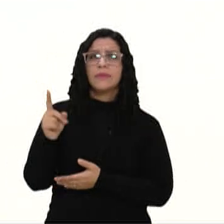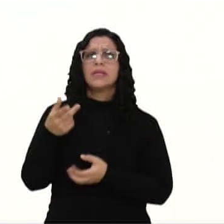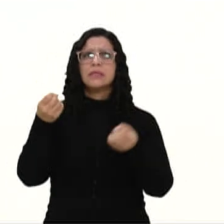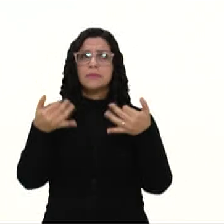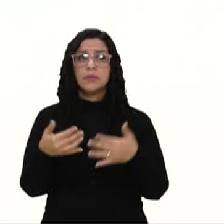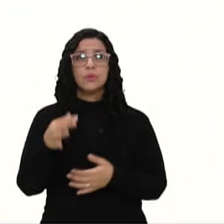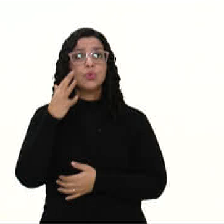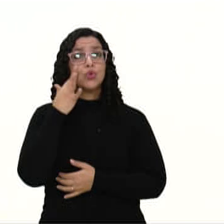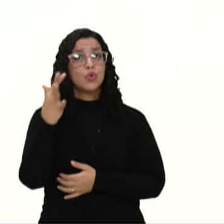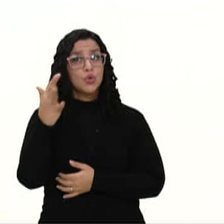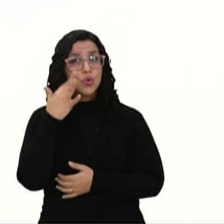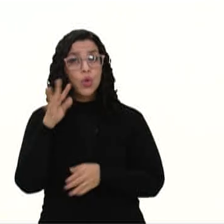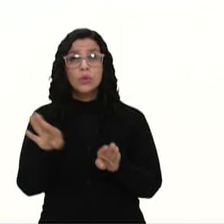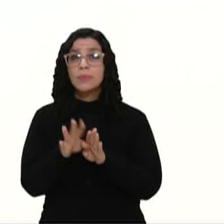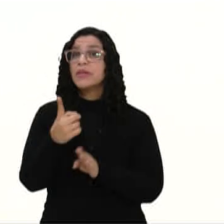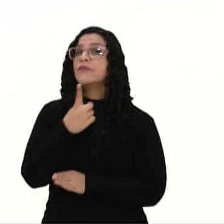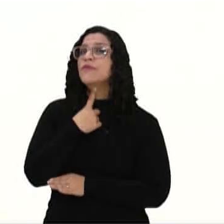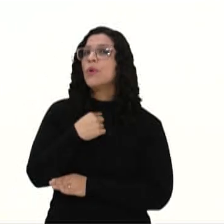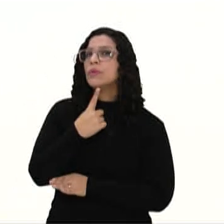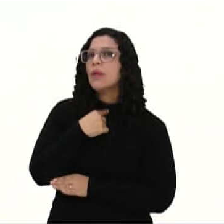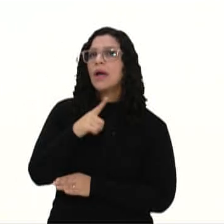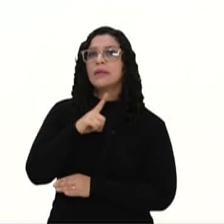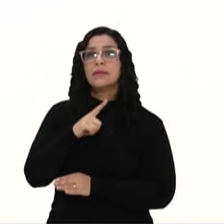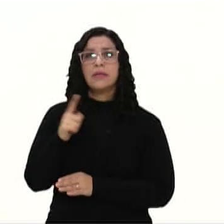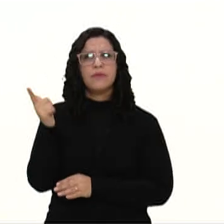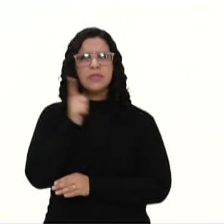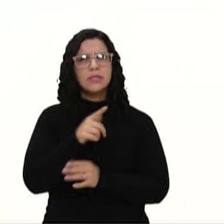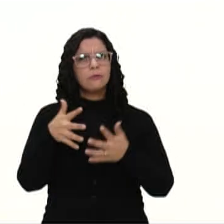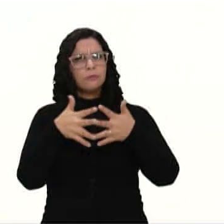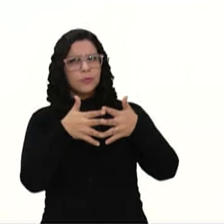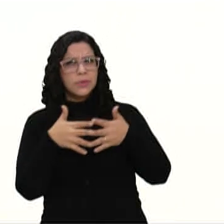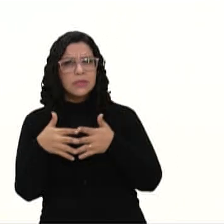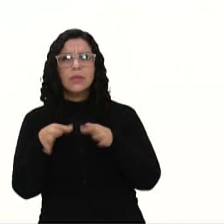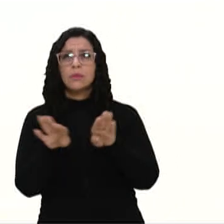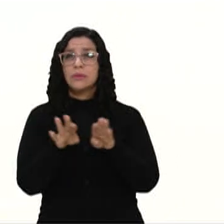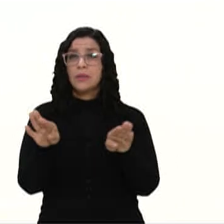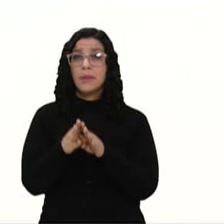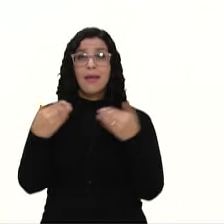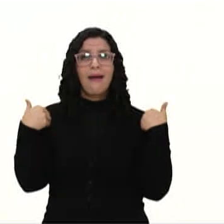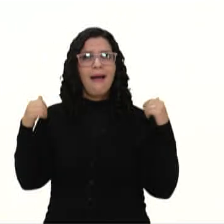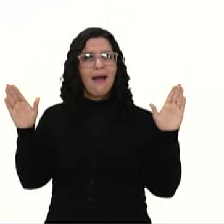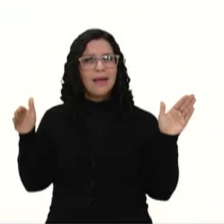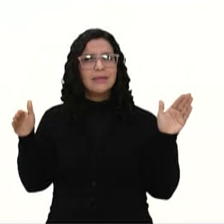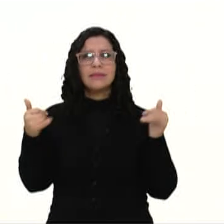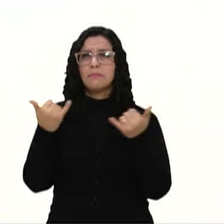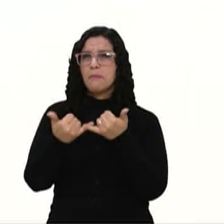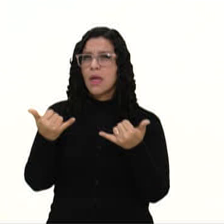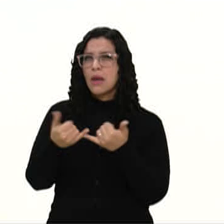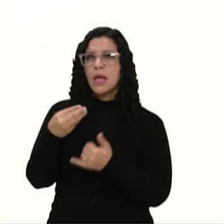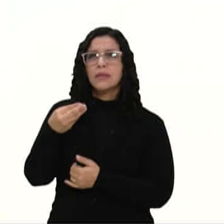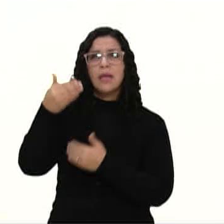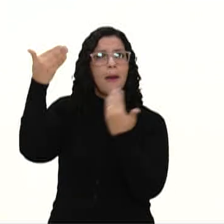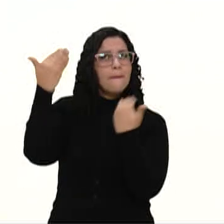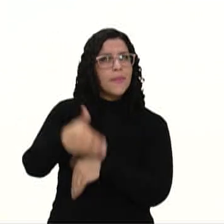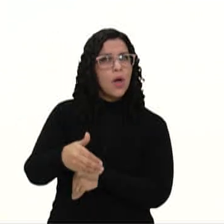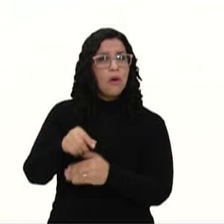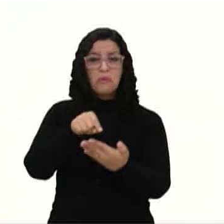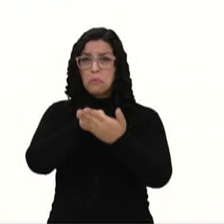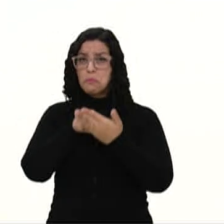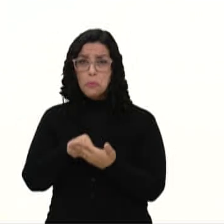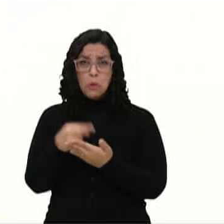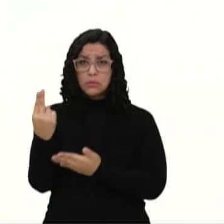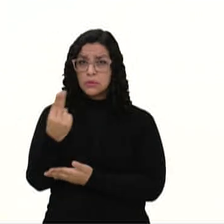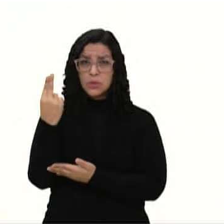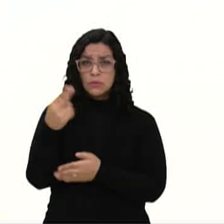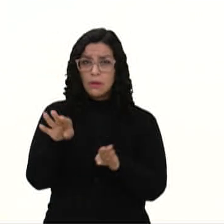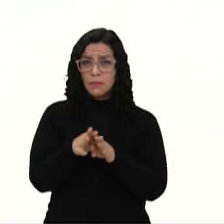é: os teus sonhos e as tuas ambições, a tua complexidade e as tuas asas, talvez os testes não sejam capazes